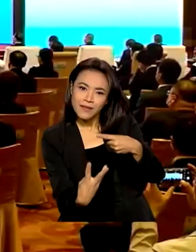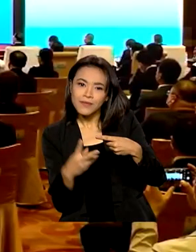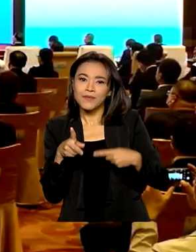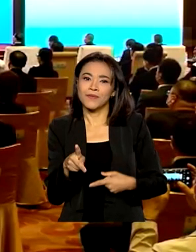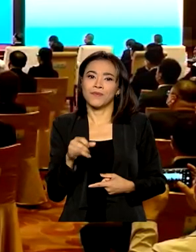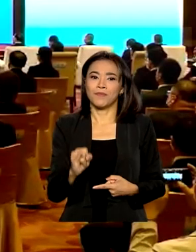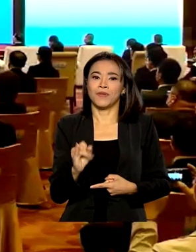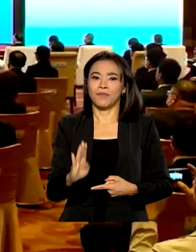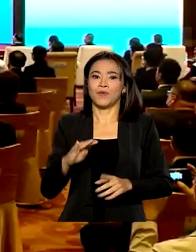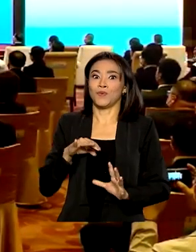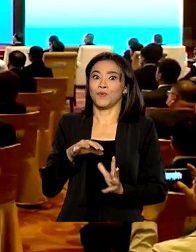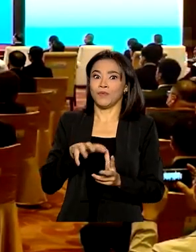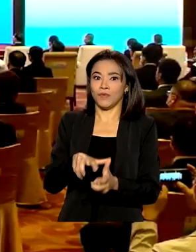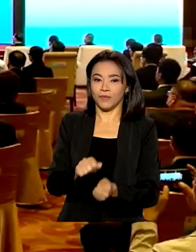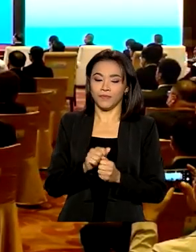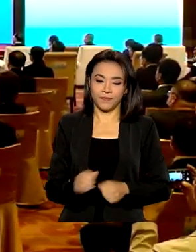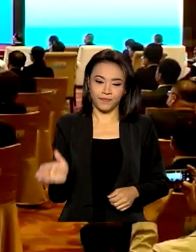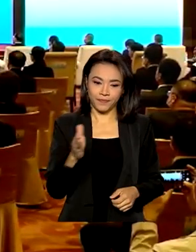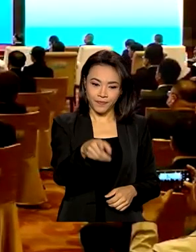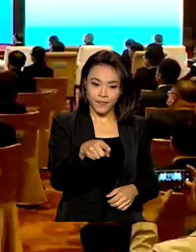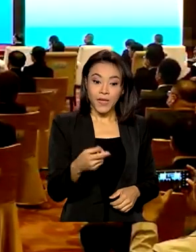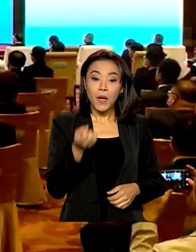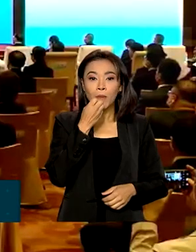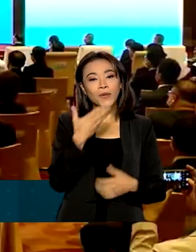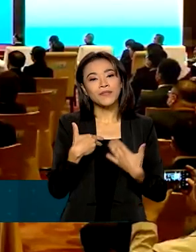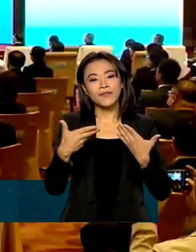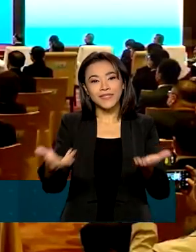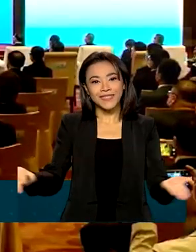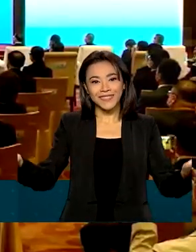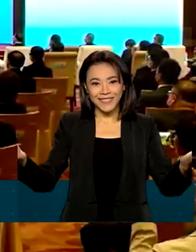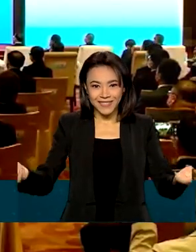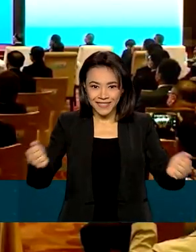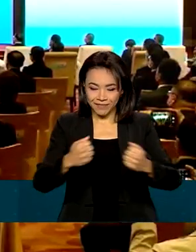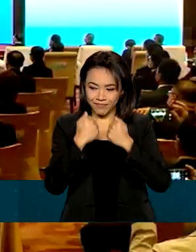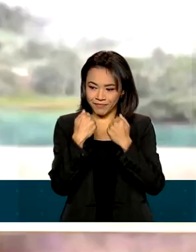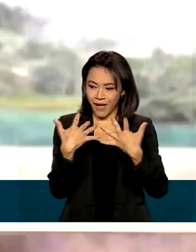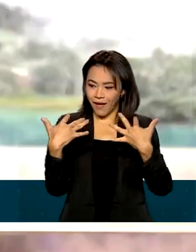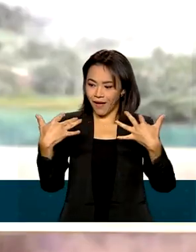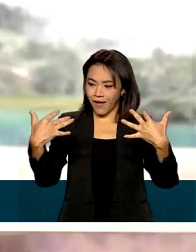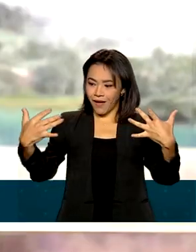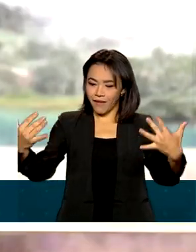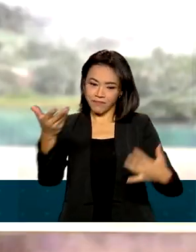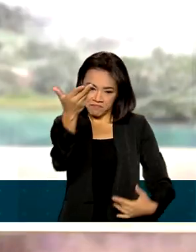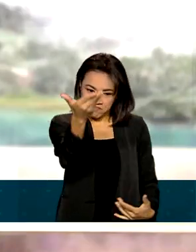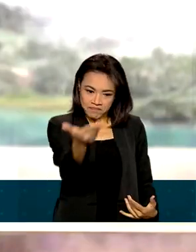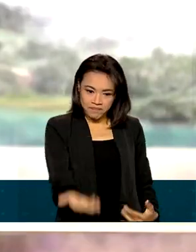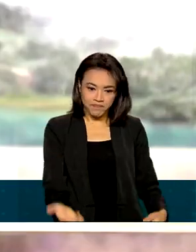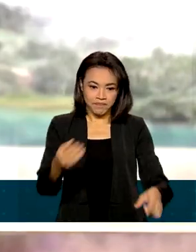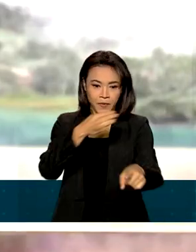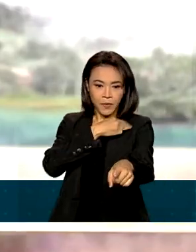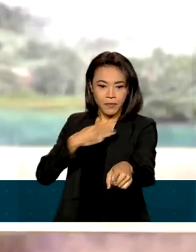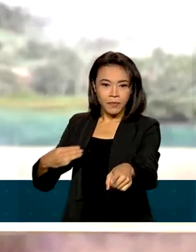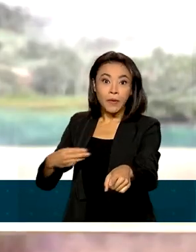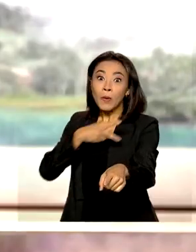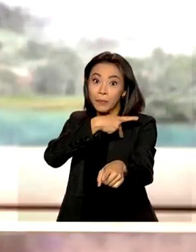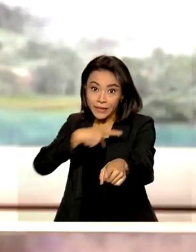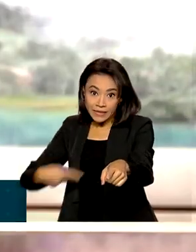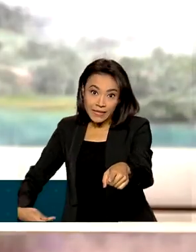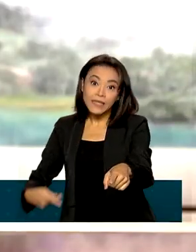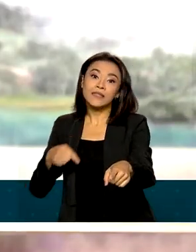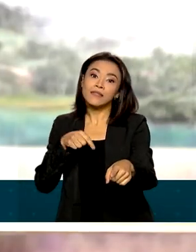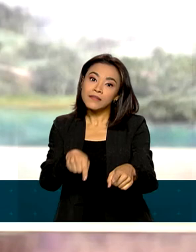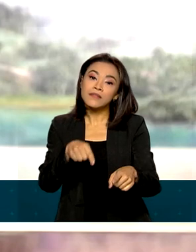Quem deu as boas-vindas aos participantes da Cúpula Virtual foi o presidente da China, Xi Jinping,